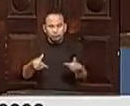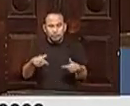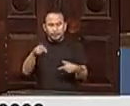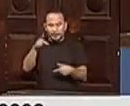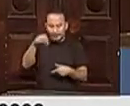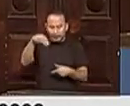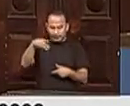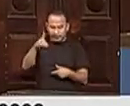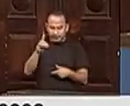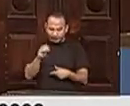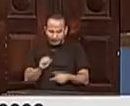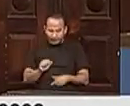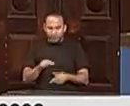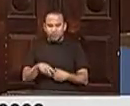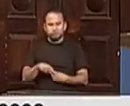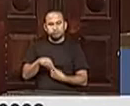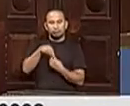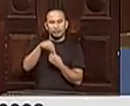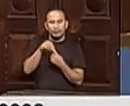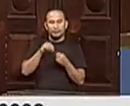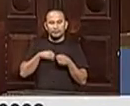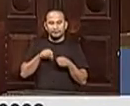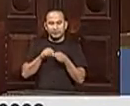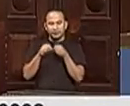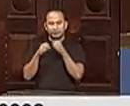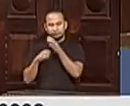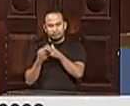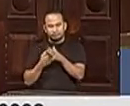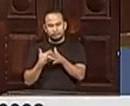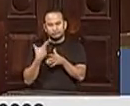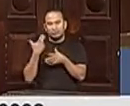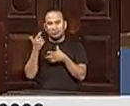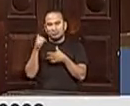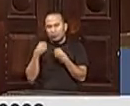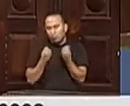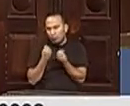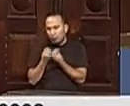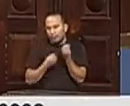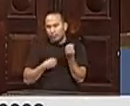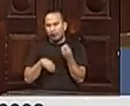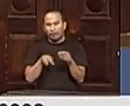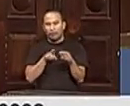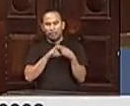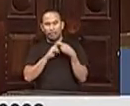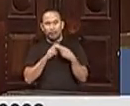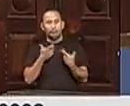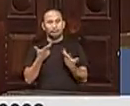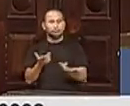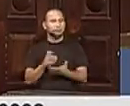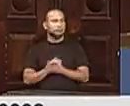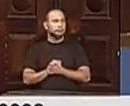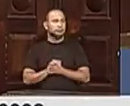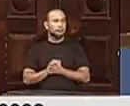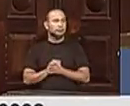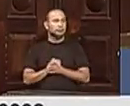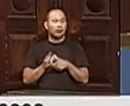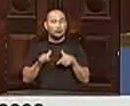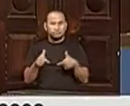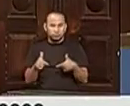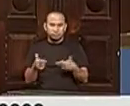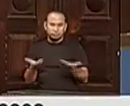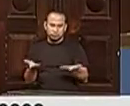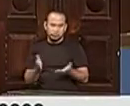PMDB e esse governo continuam tratando as instituições. Não há qualquer grau mínimo de república nesse